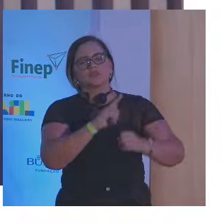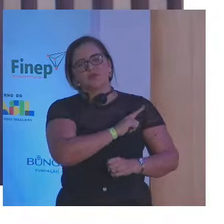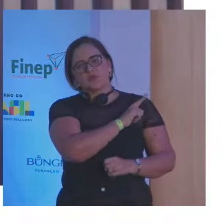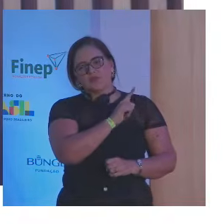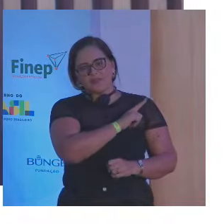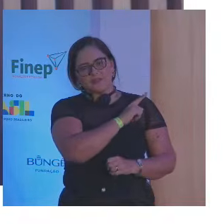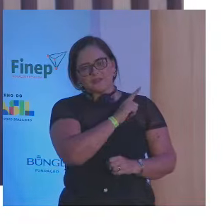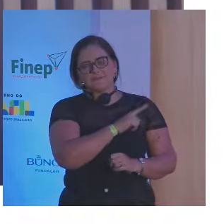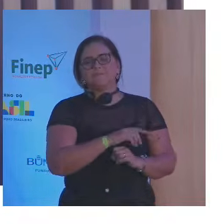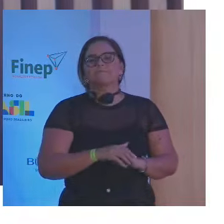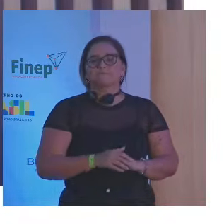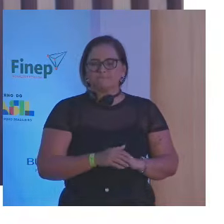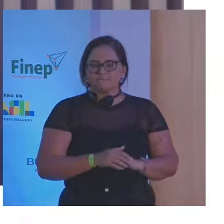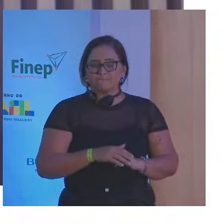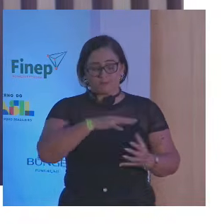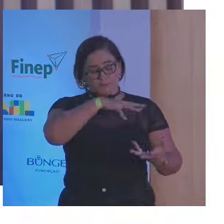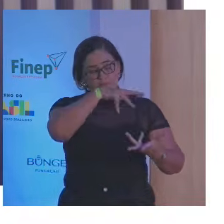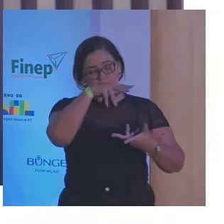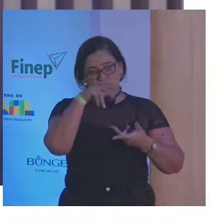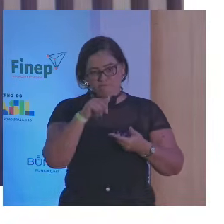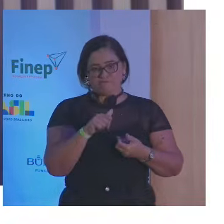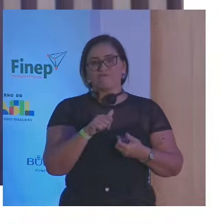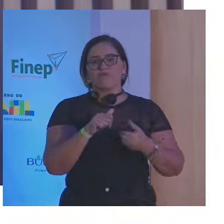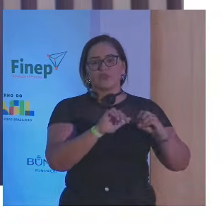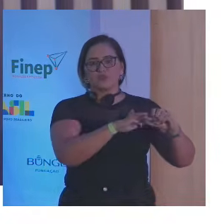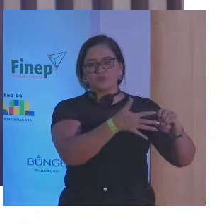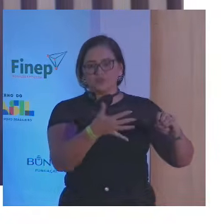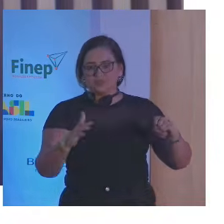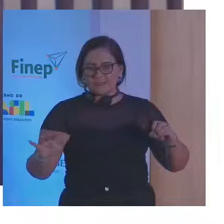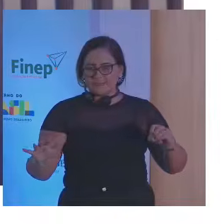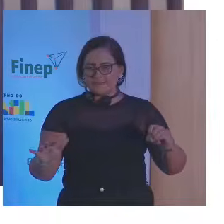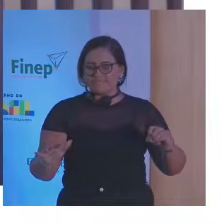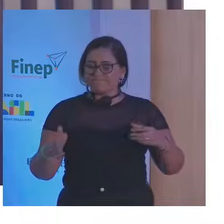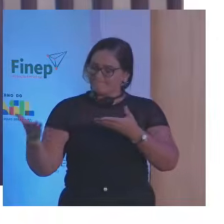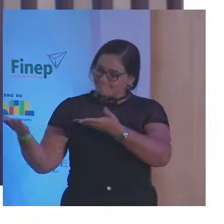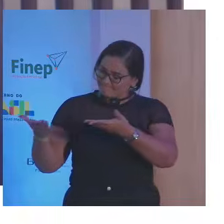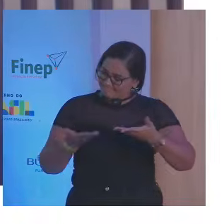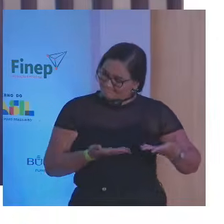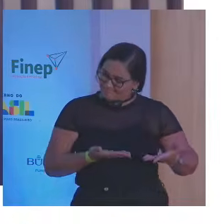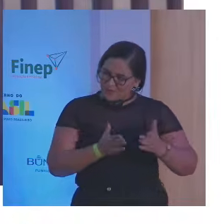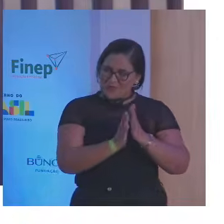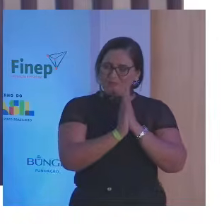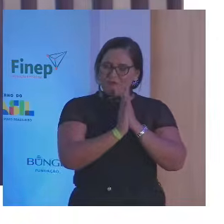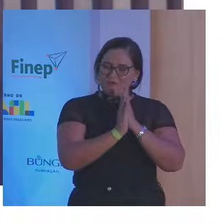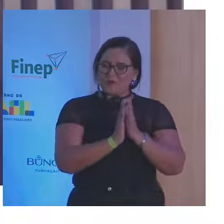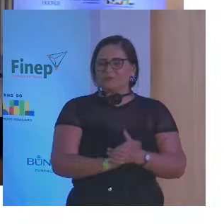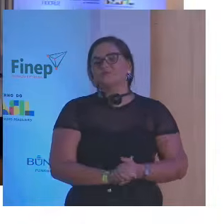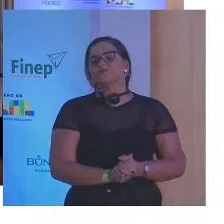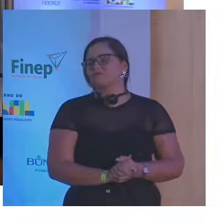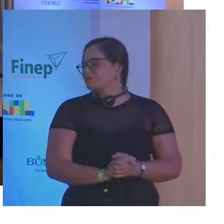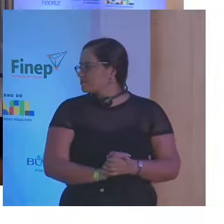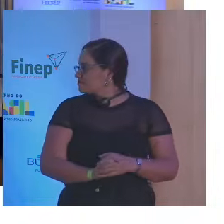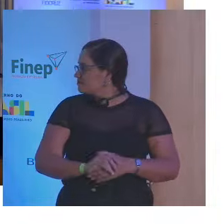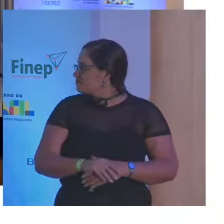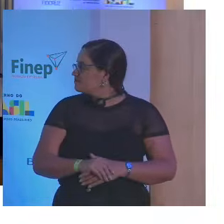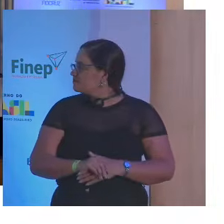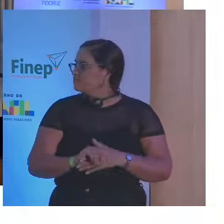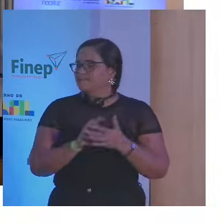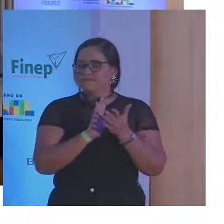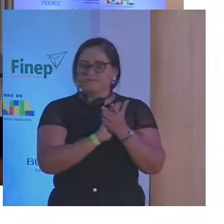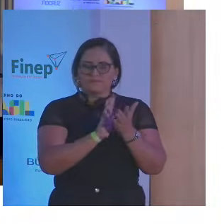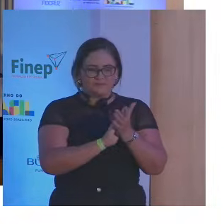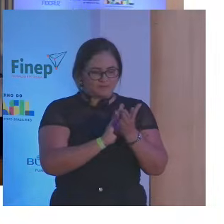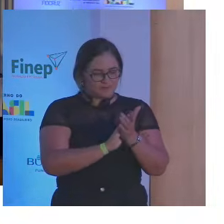governança global dos oceanos. Andrei, por favor, faça a sua apresentação.